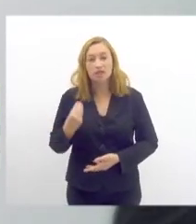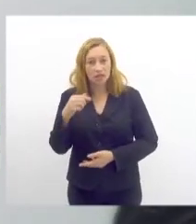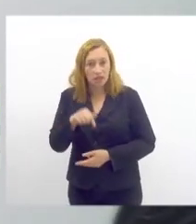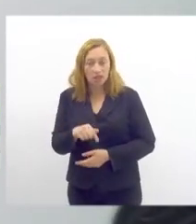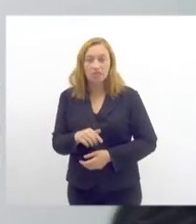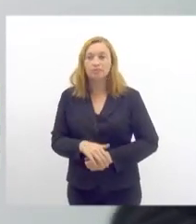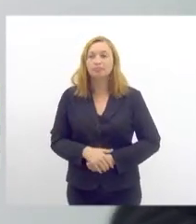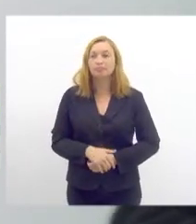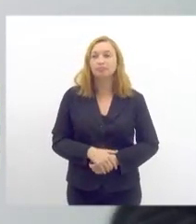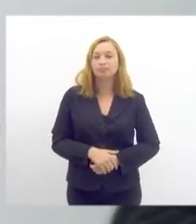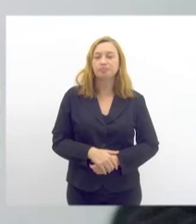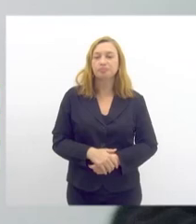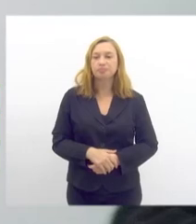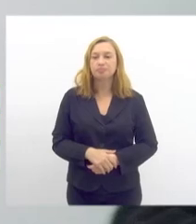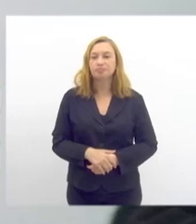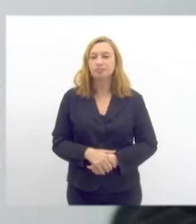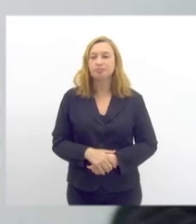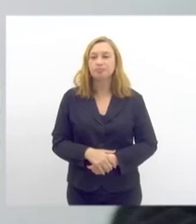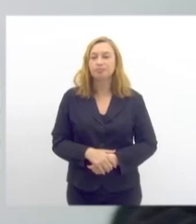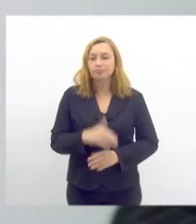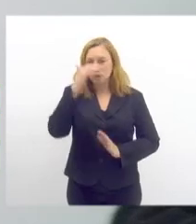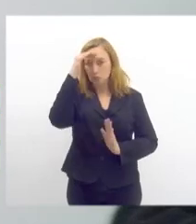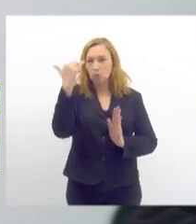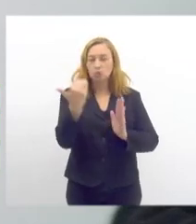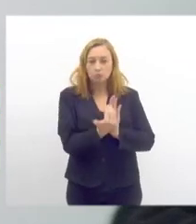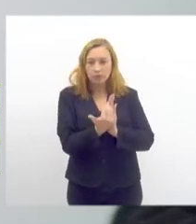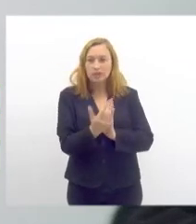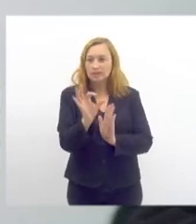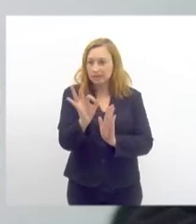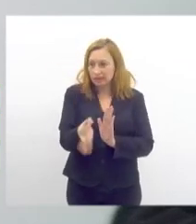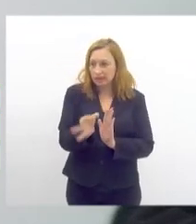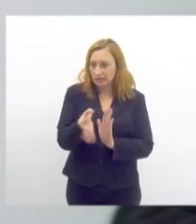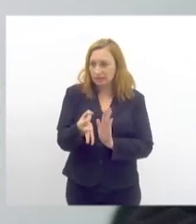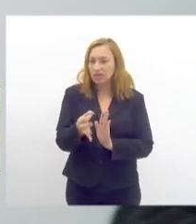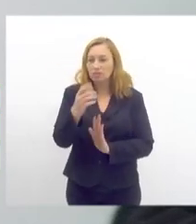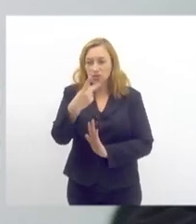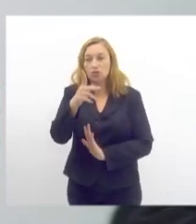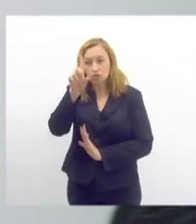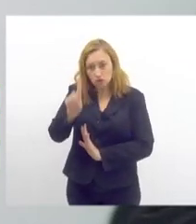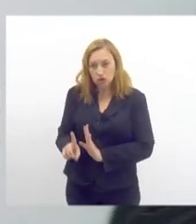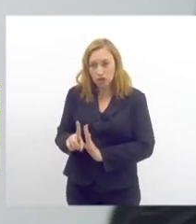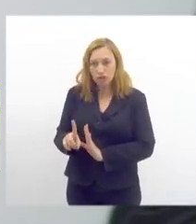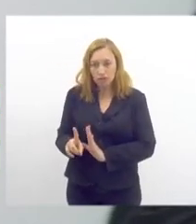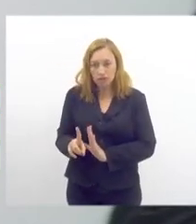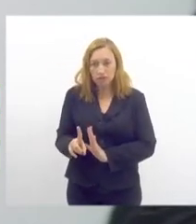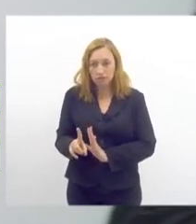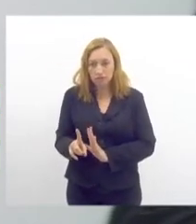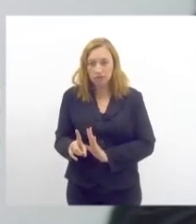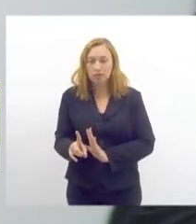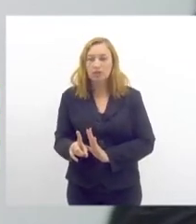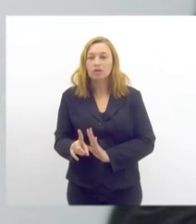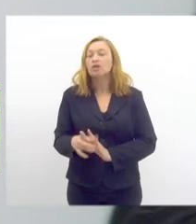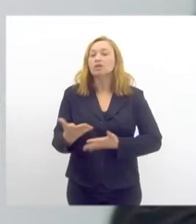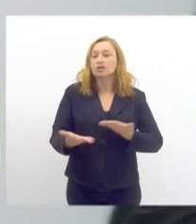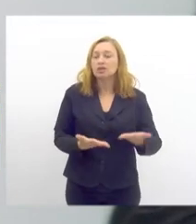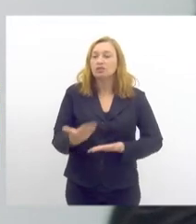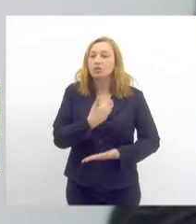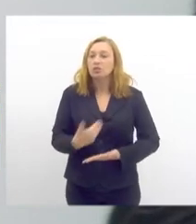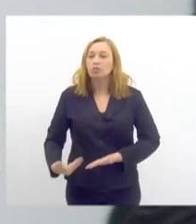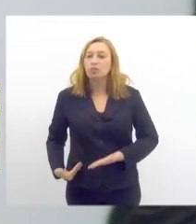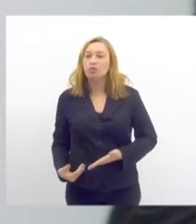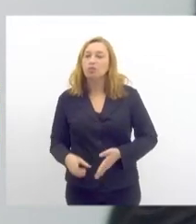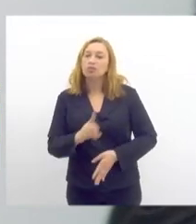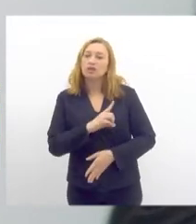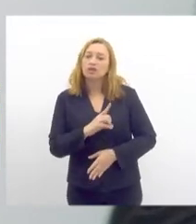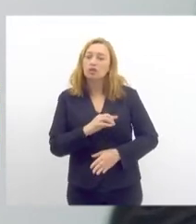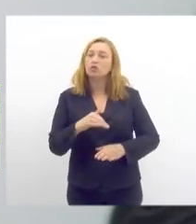fazendo se cumprir legitimidade, que tem legitimidade nos pleitos dos servidores, não só do Detran, mas dos servidores